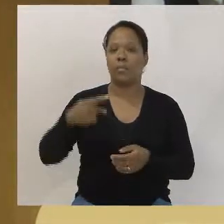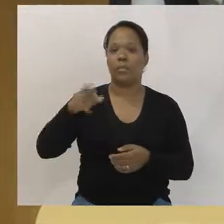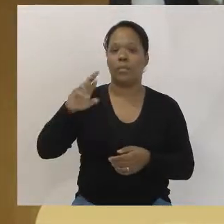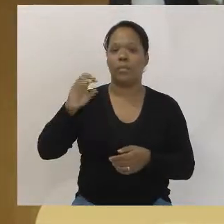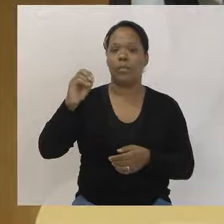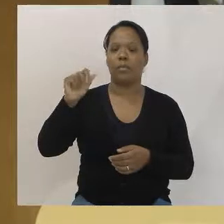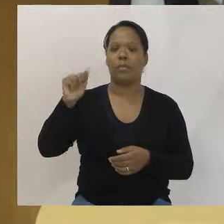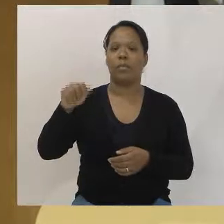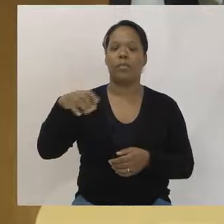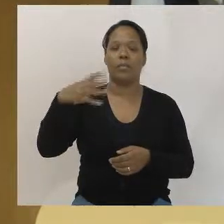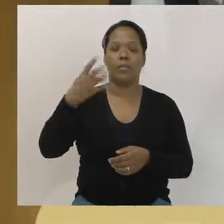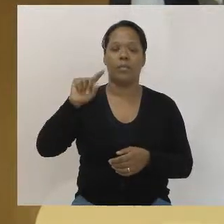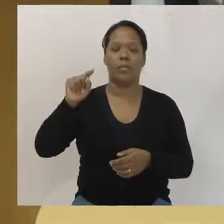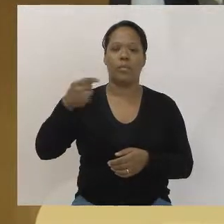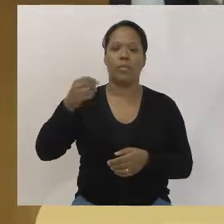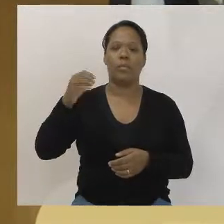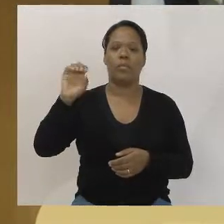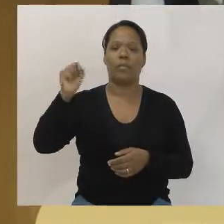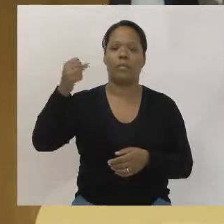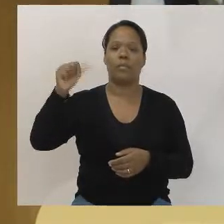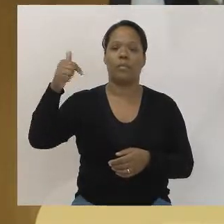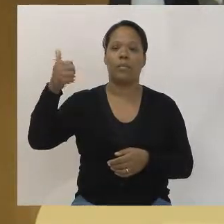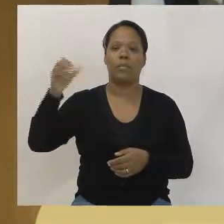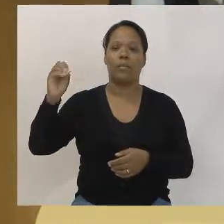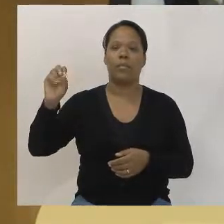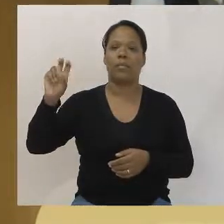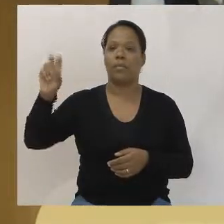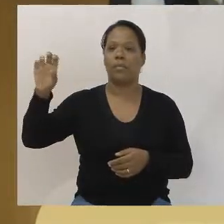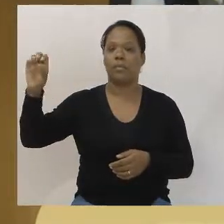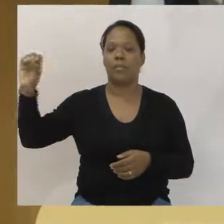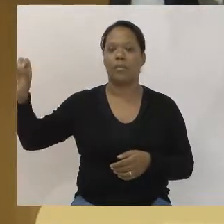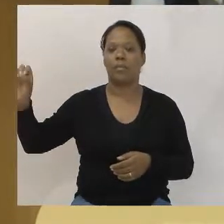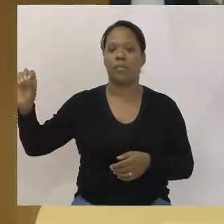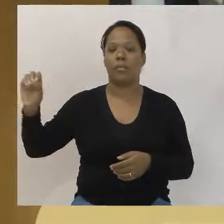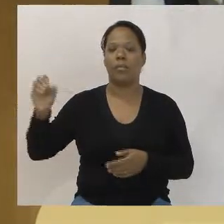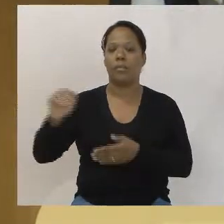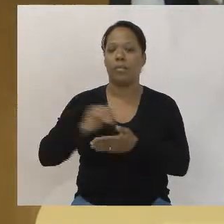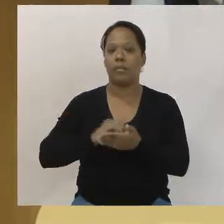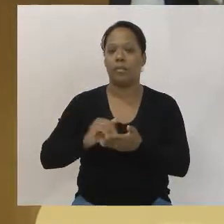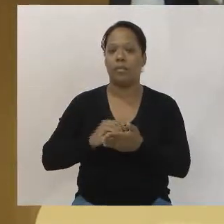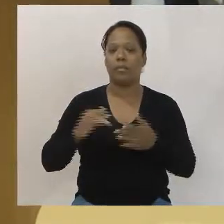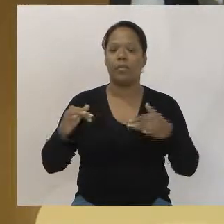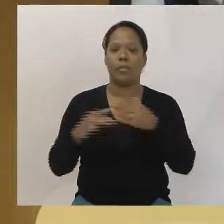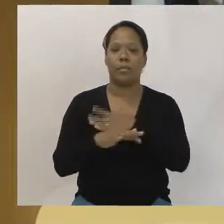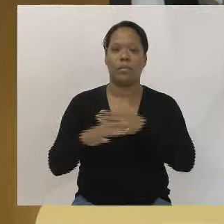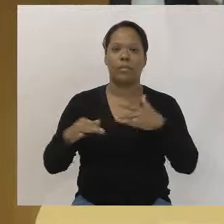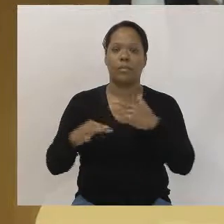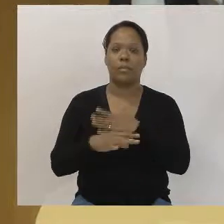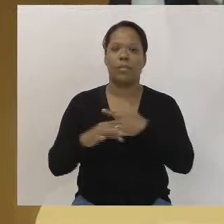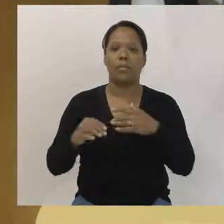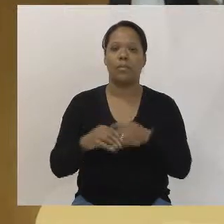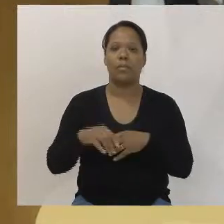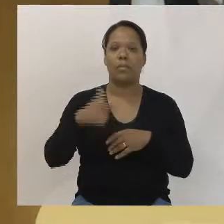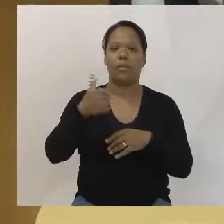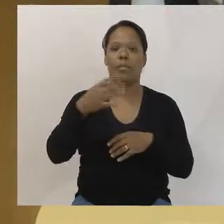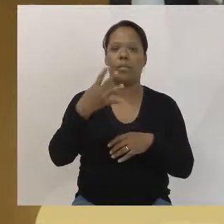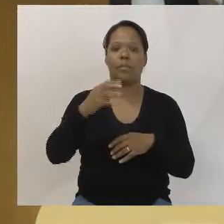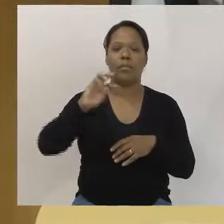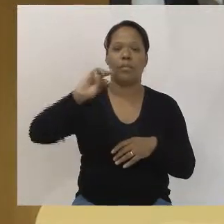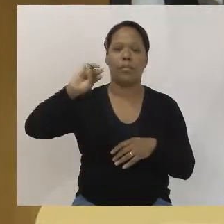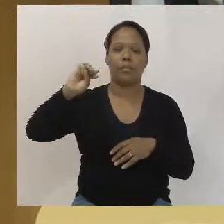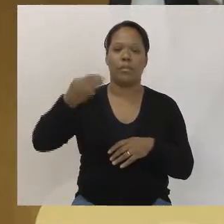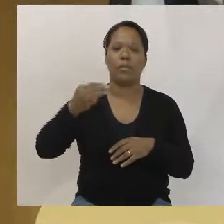4 milhões 810 mil e quinhentos reais a secretaria de mobilidade urbana 24